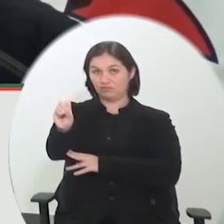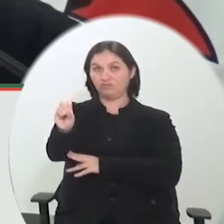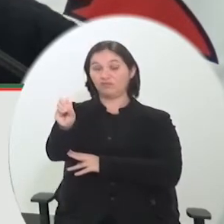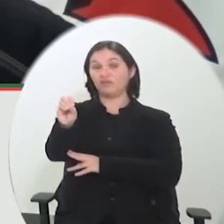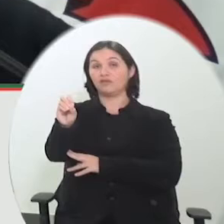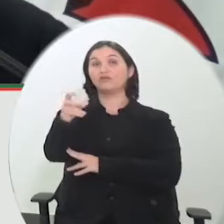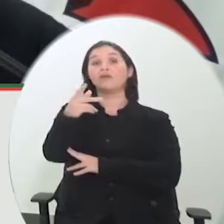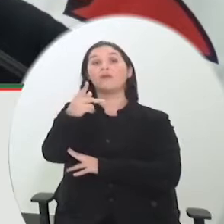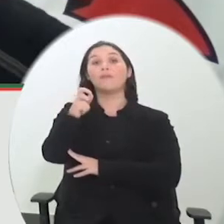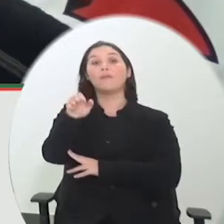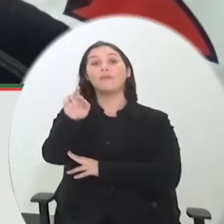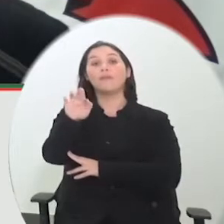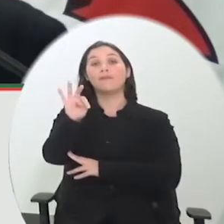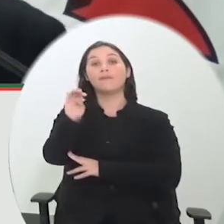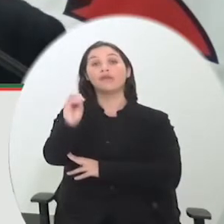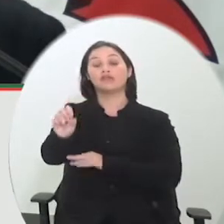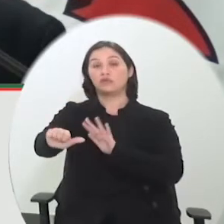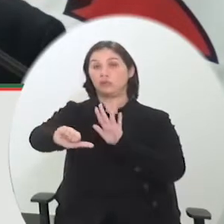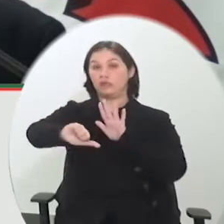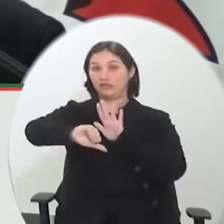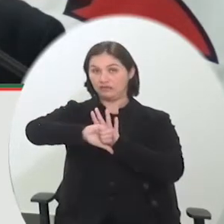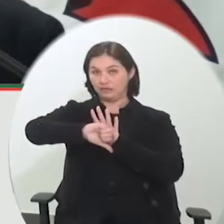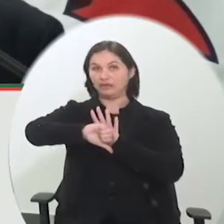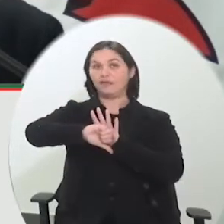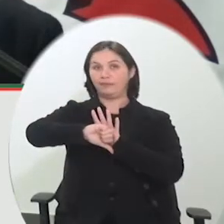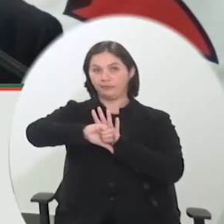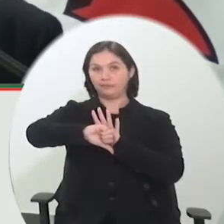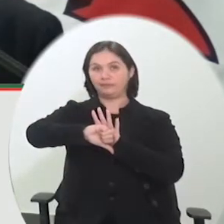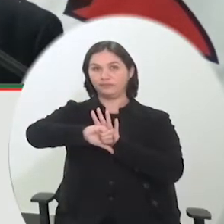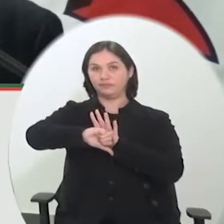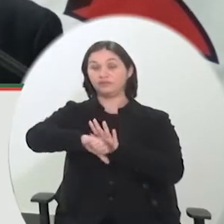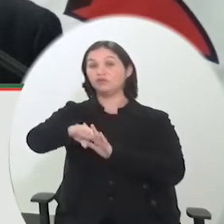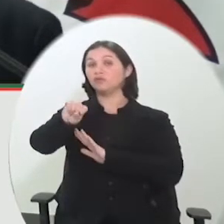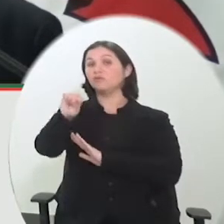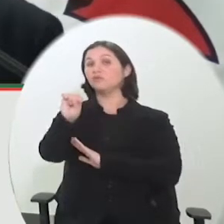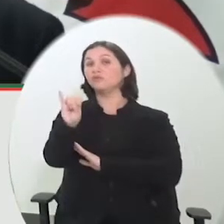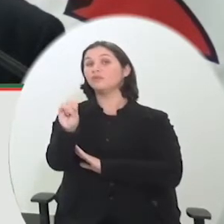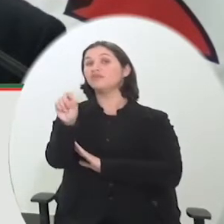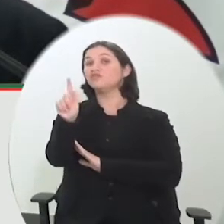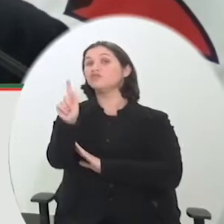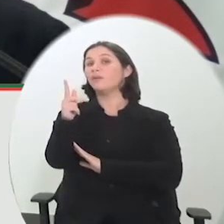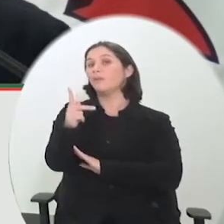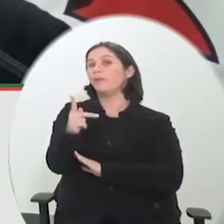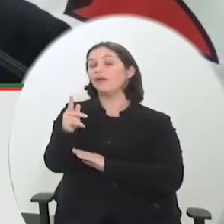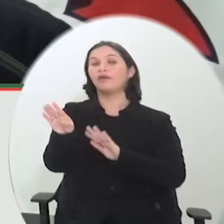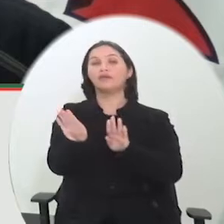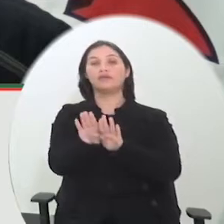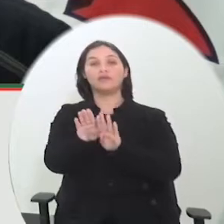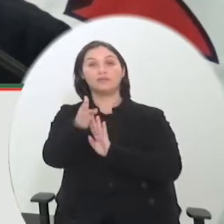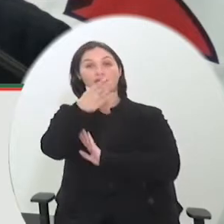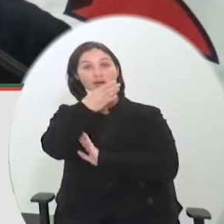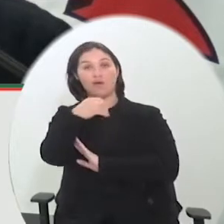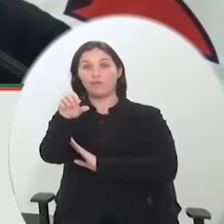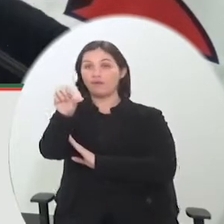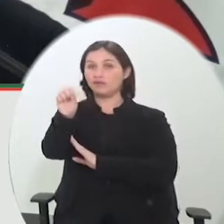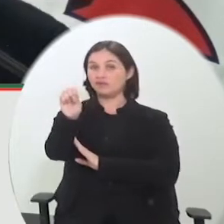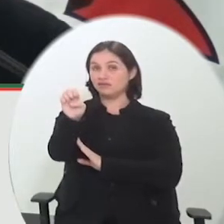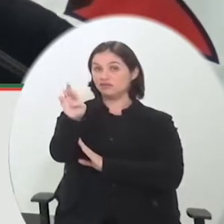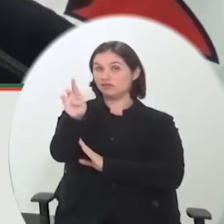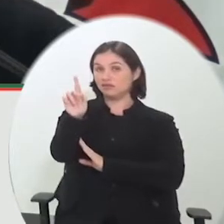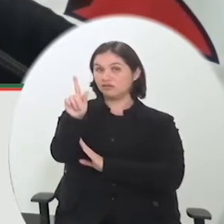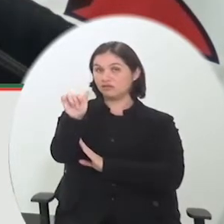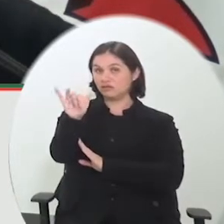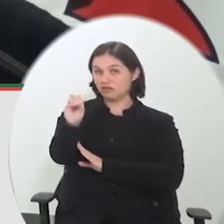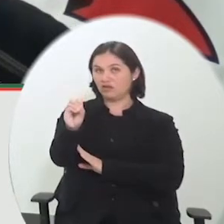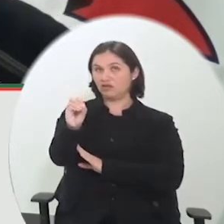Região Mesorregional do IGP. Excelentíssimo senhor Sérgio Pacheco, diretor